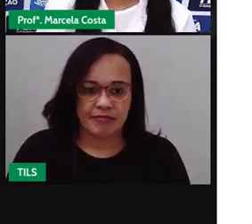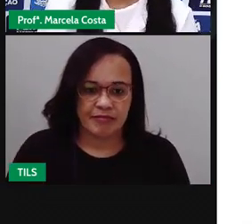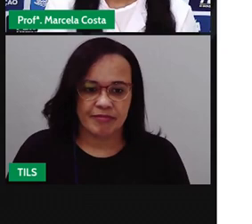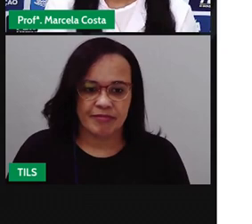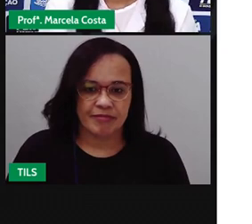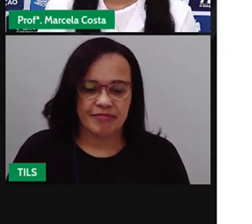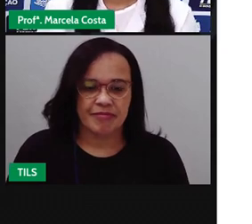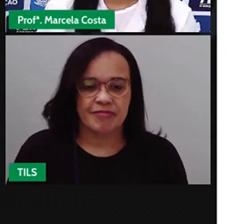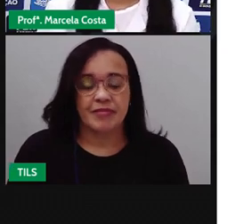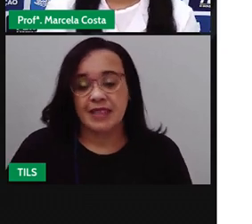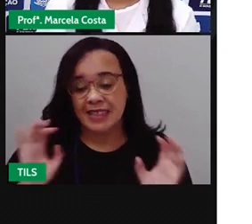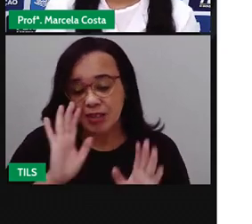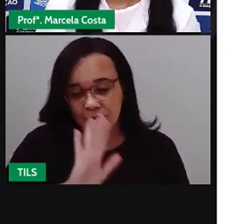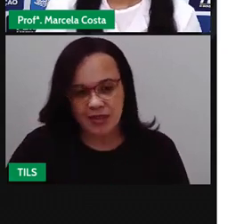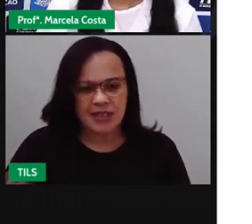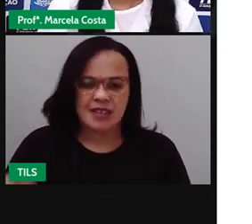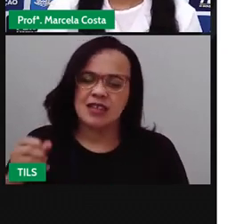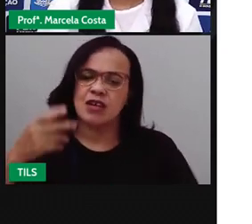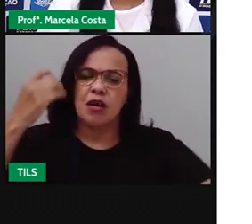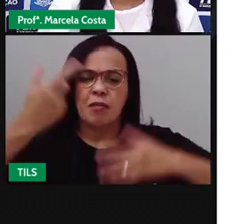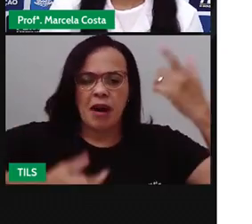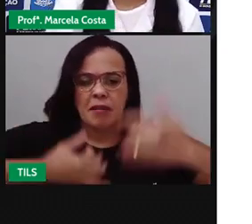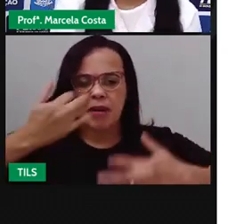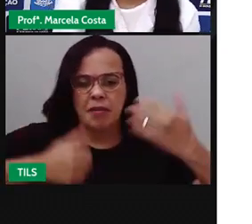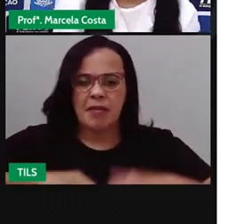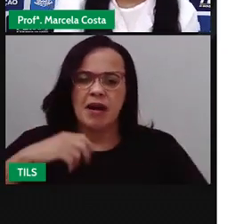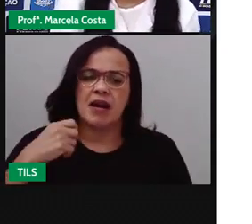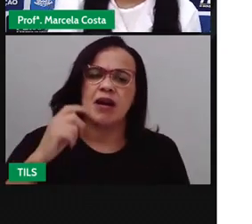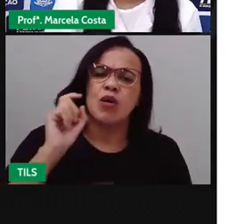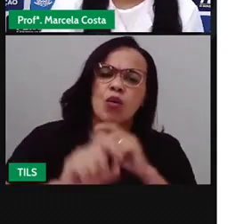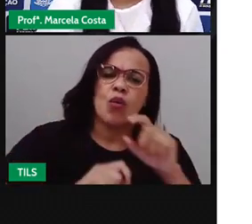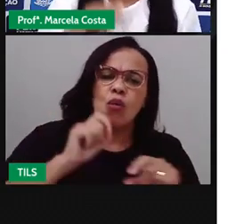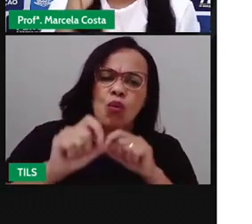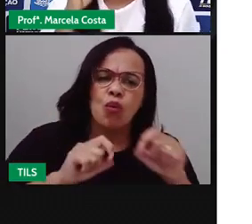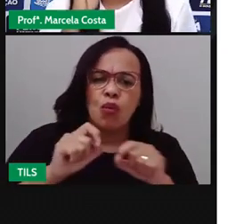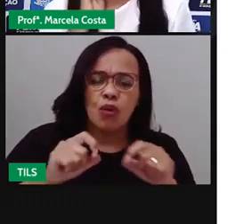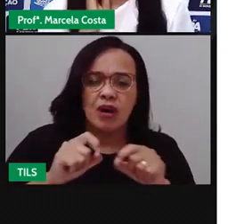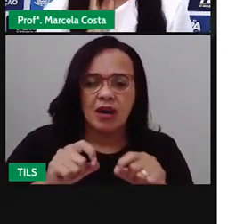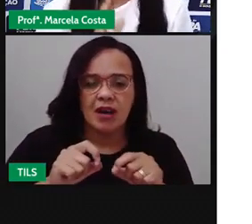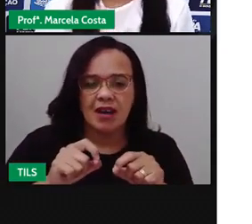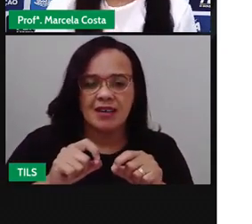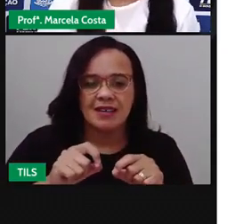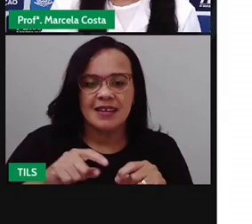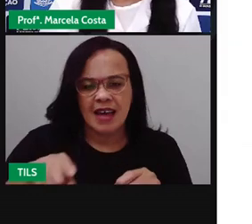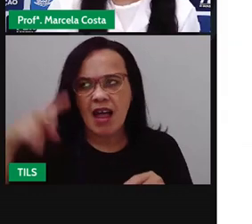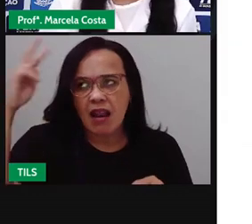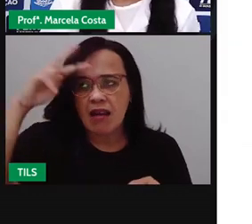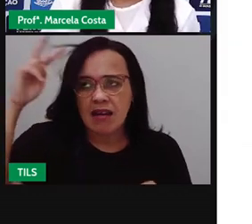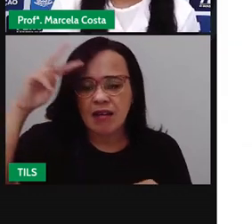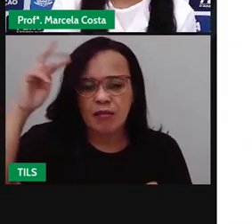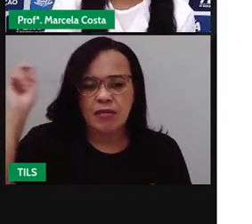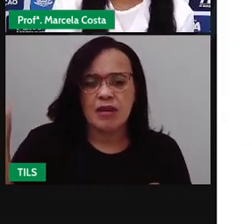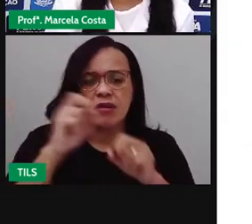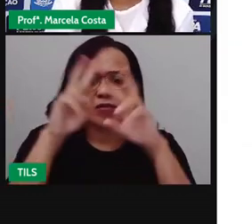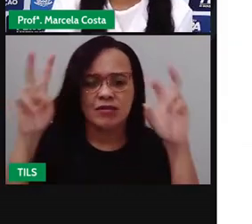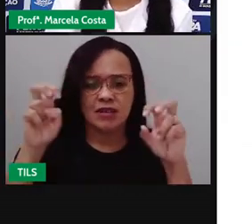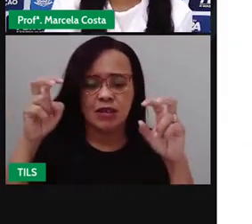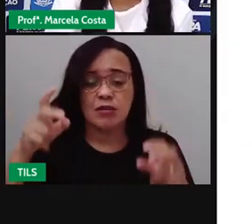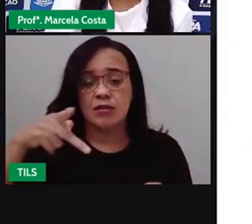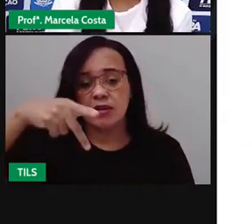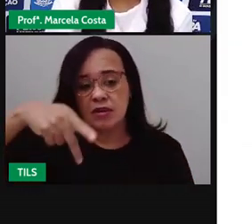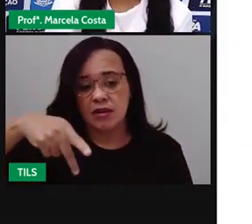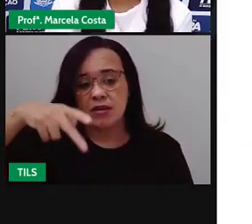Criançada, quando eu falo Princesa do Sertão, isso lembra alguma coisa aí para vocês?